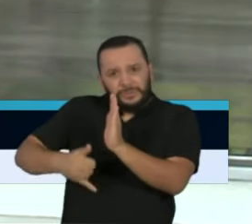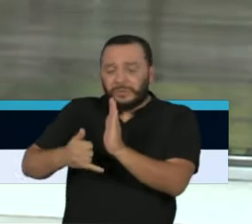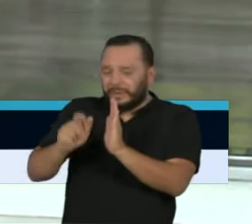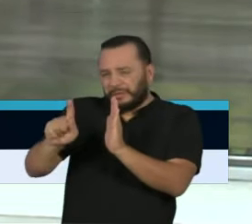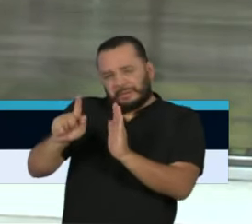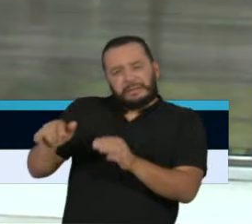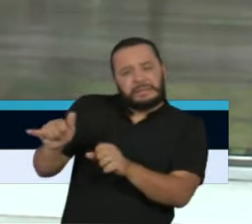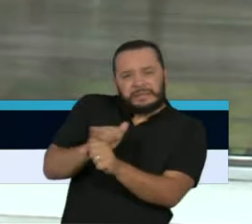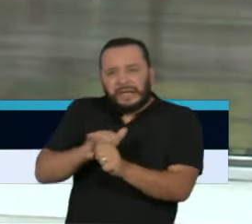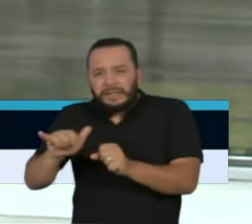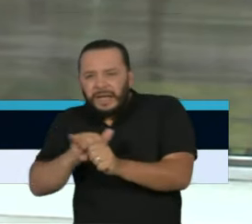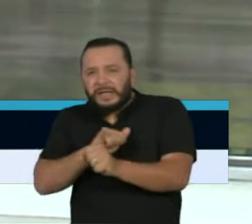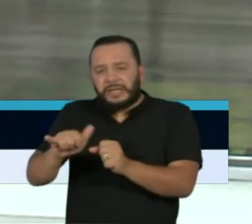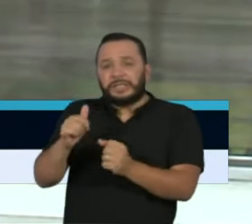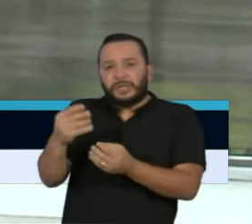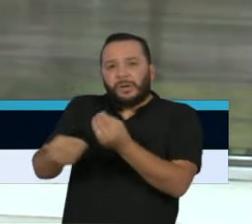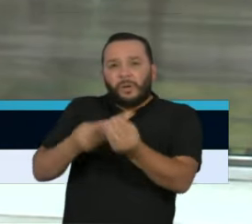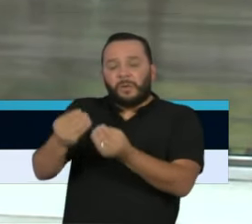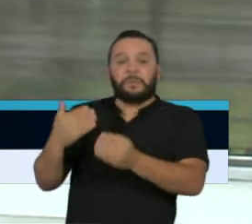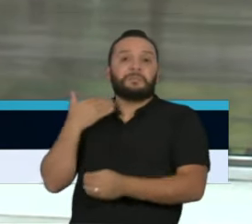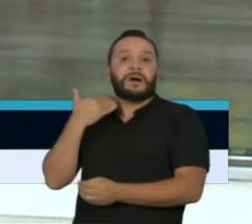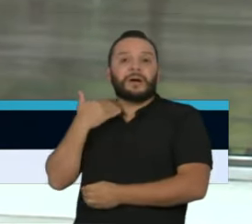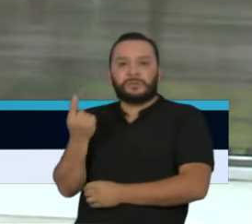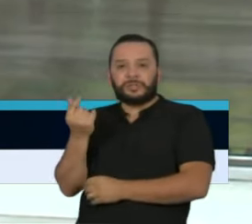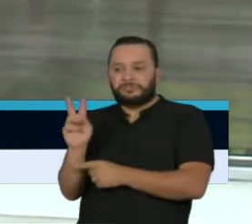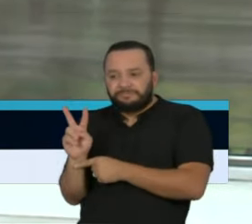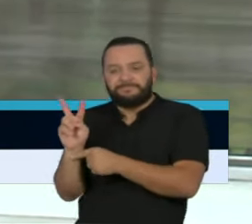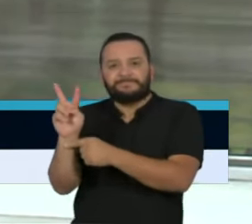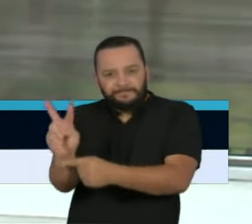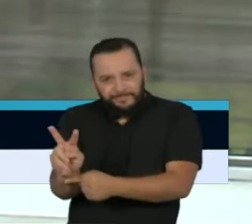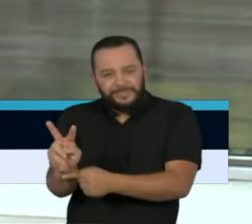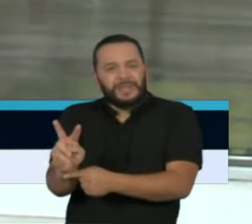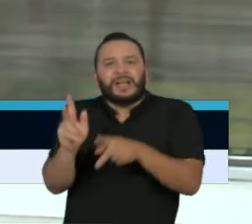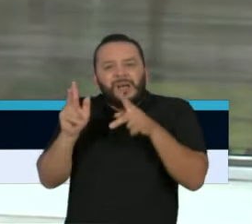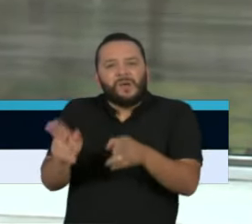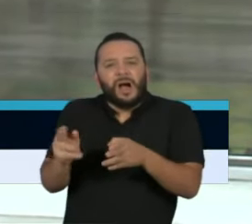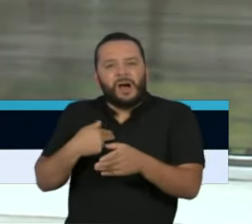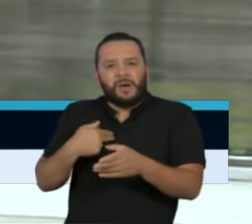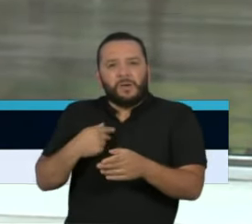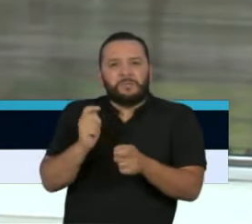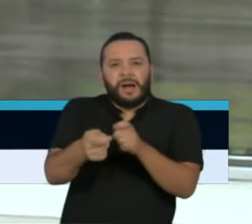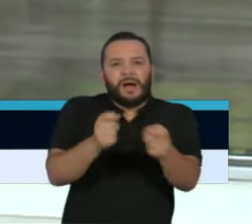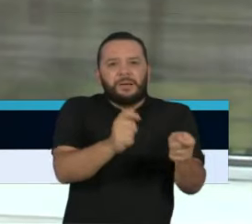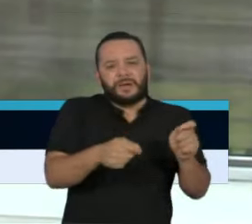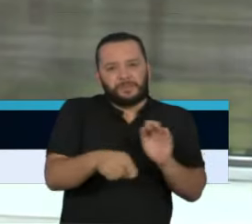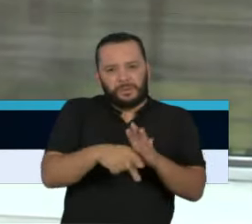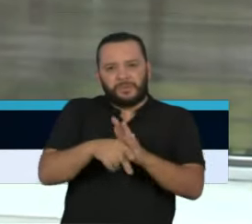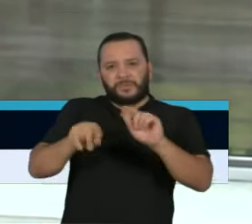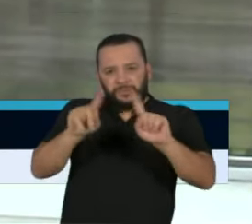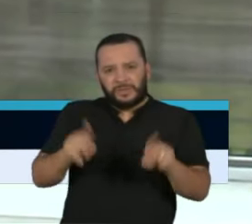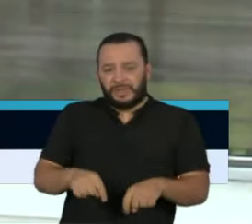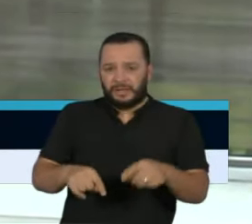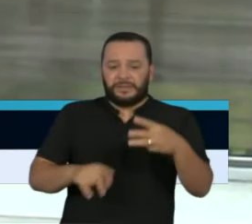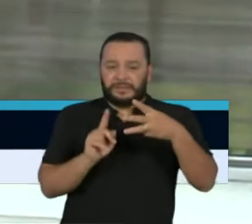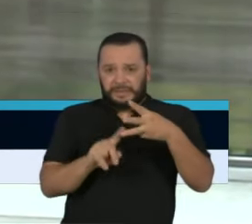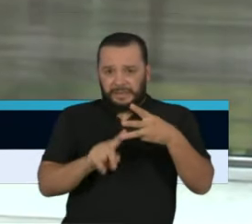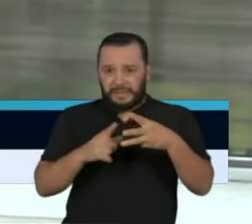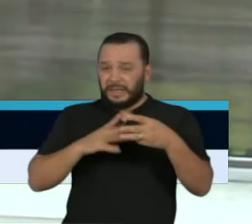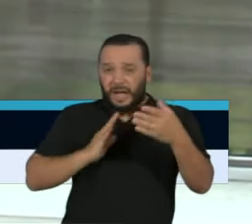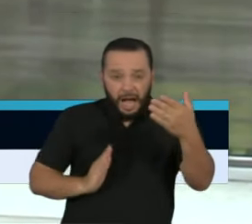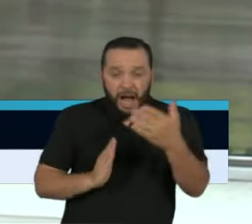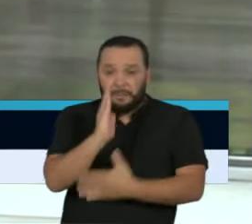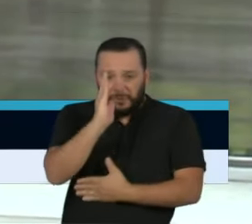a serem oferecidas pela rede bancária, a exemplo dos pagamentos de funcionários. 3. Aprovação de